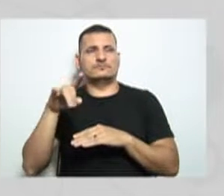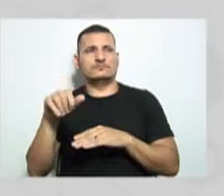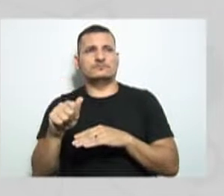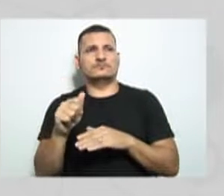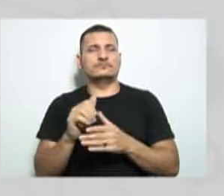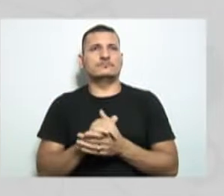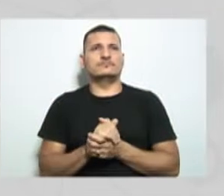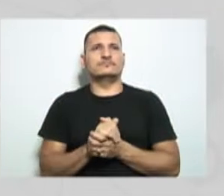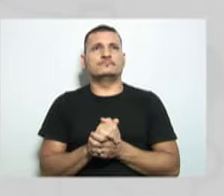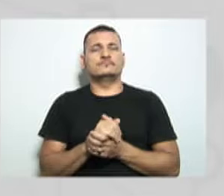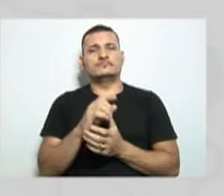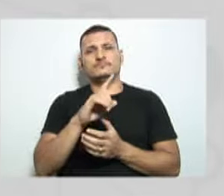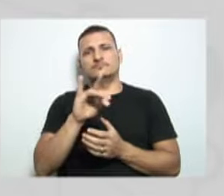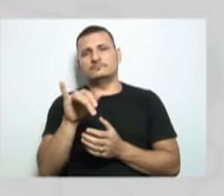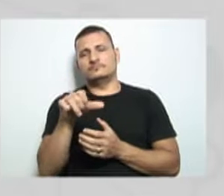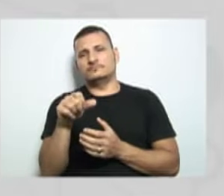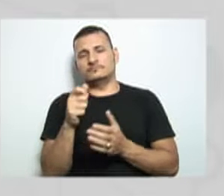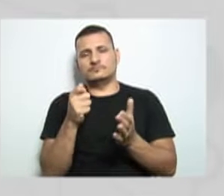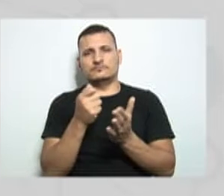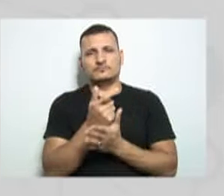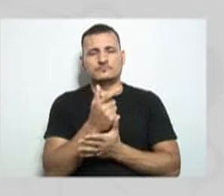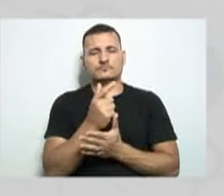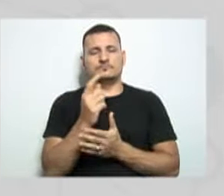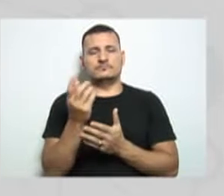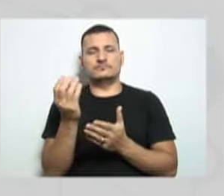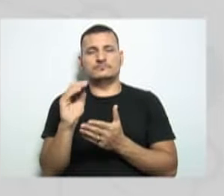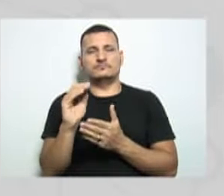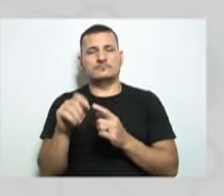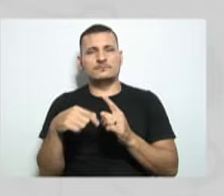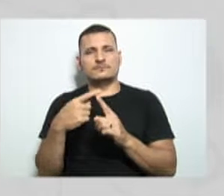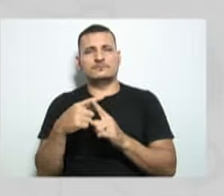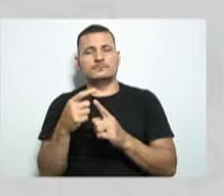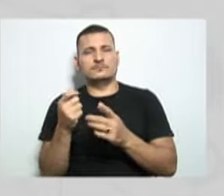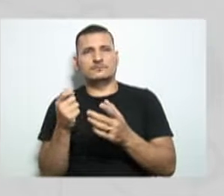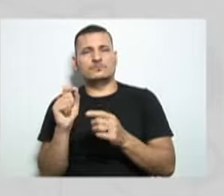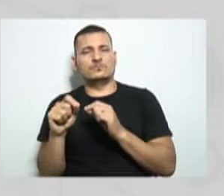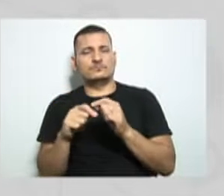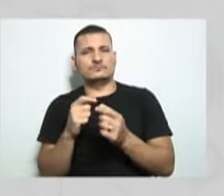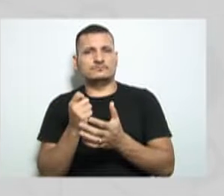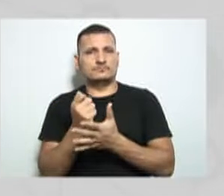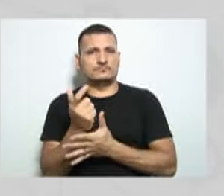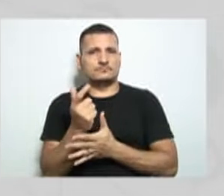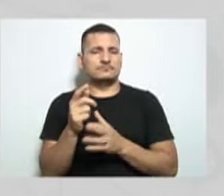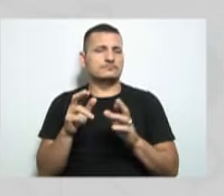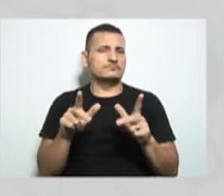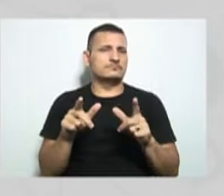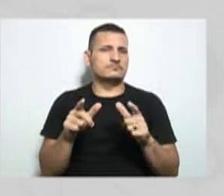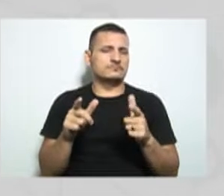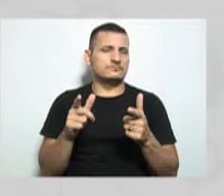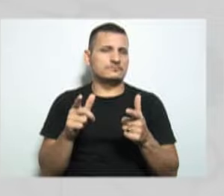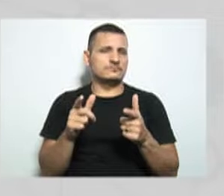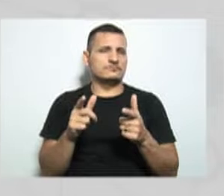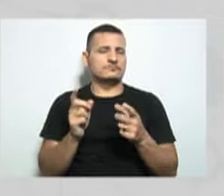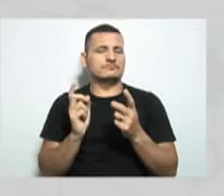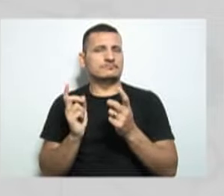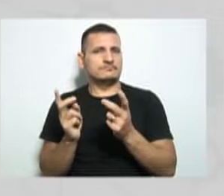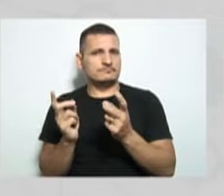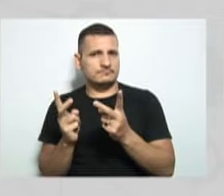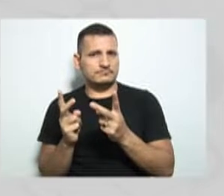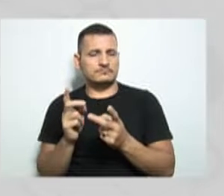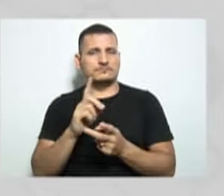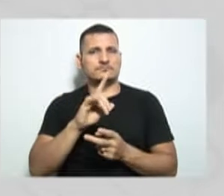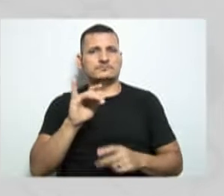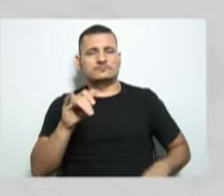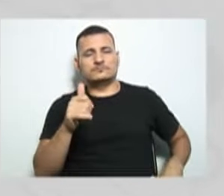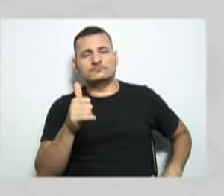meu saldo, acrescento mais o que eu comprei. A diferença vai ser aonde? Na venda, no dia